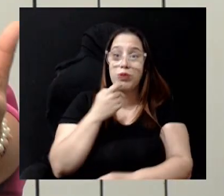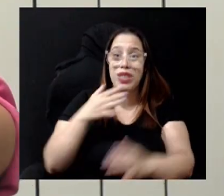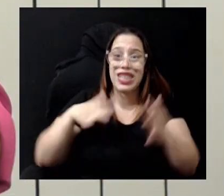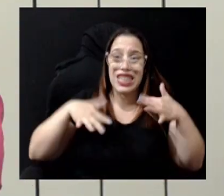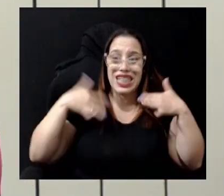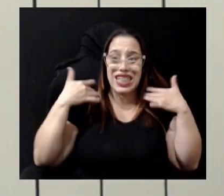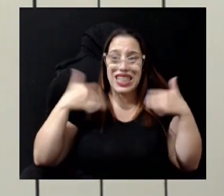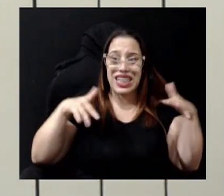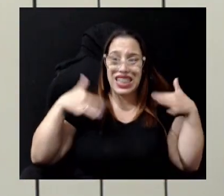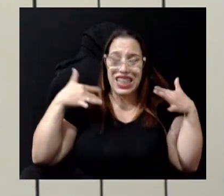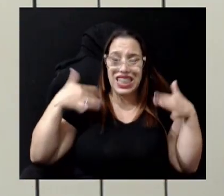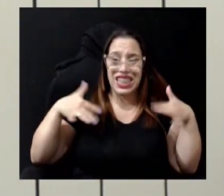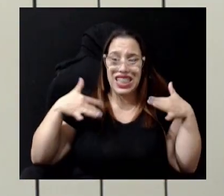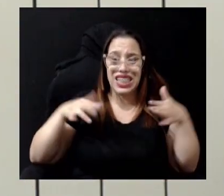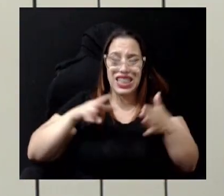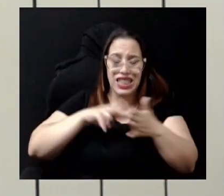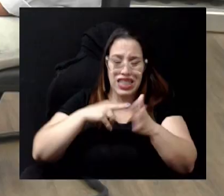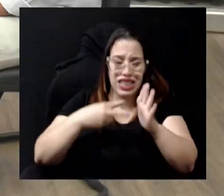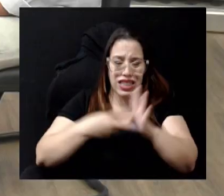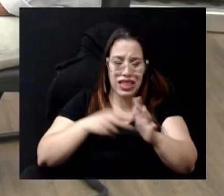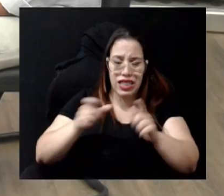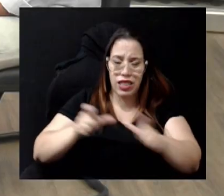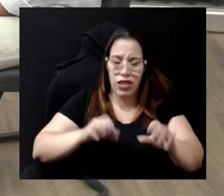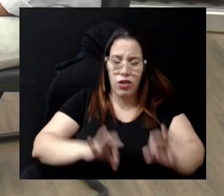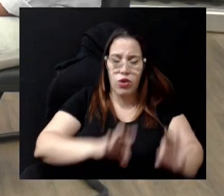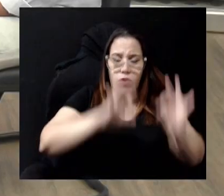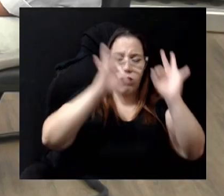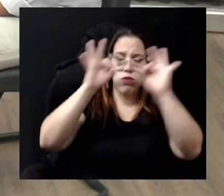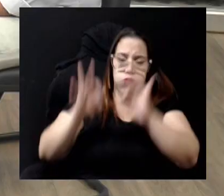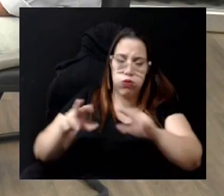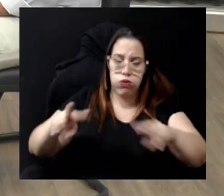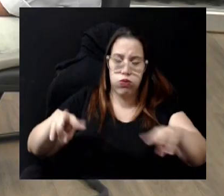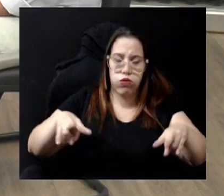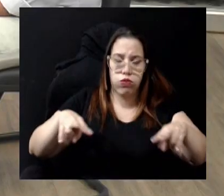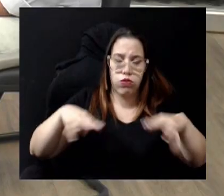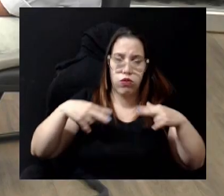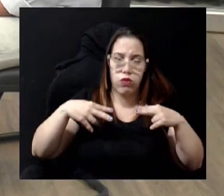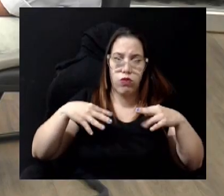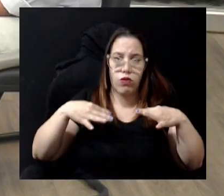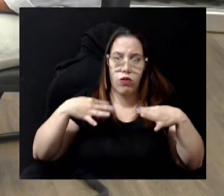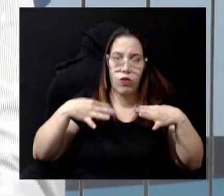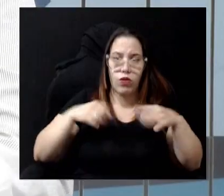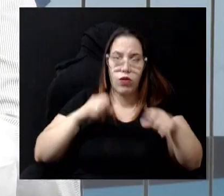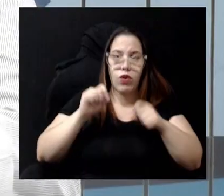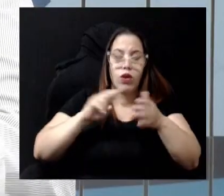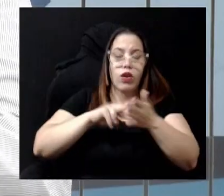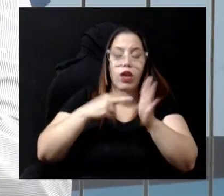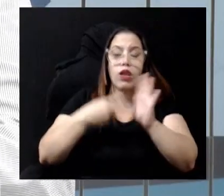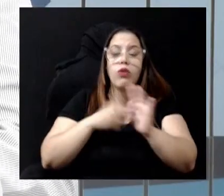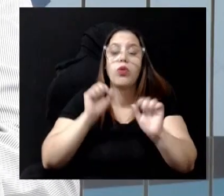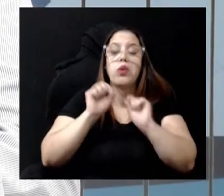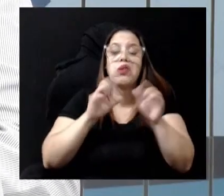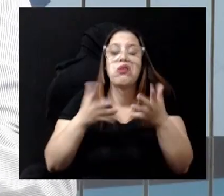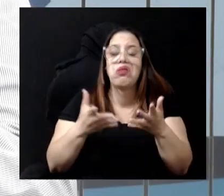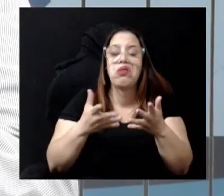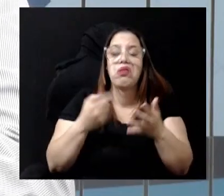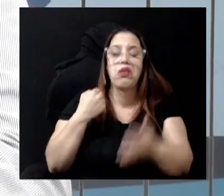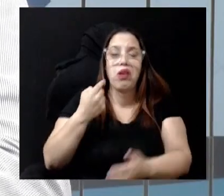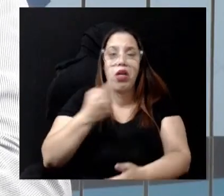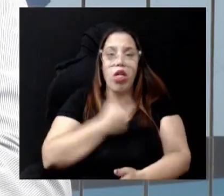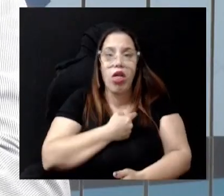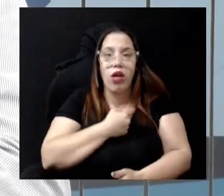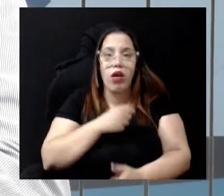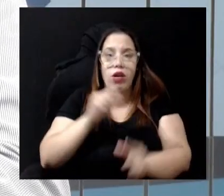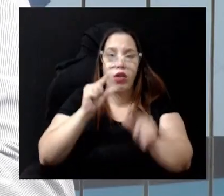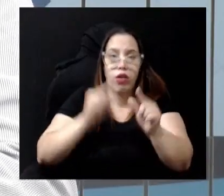significa o quê para as pessoas que estão assistindo o nosso ponto de vista, professor? Significa dizer o seguinte, né? Nossos reservatórios estão abaixo do que deveriam